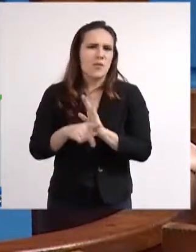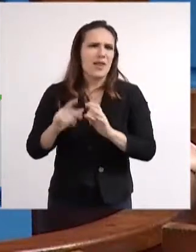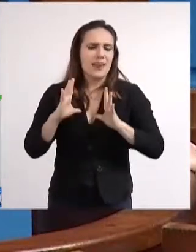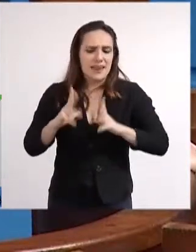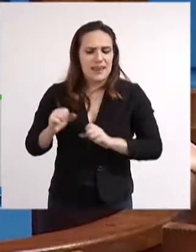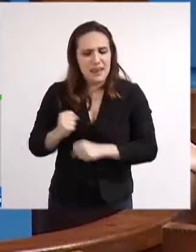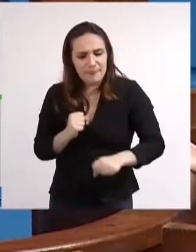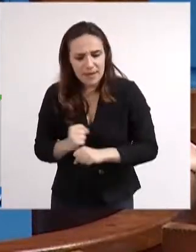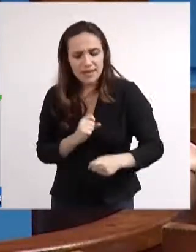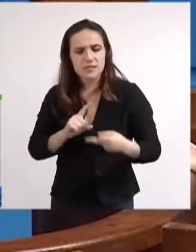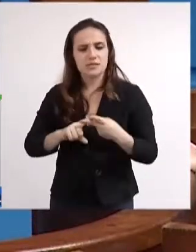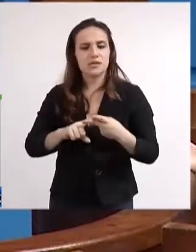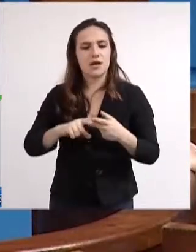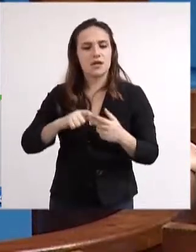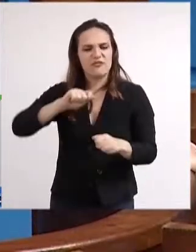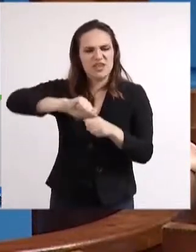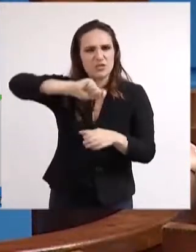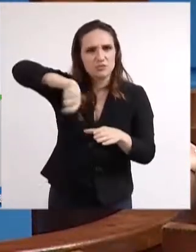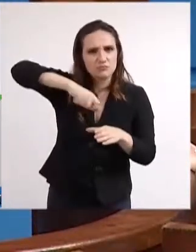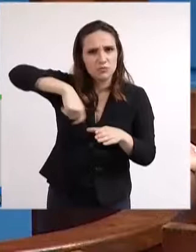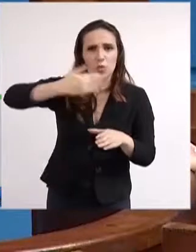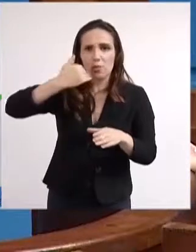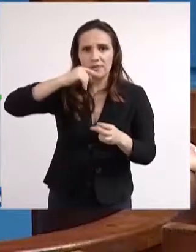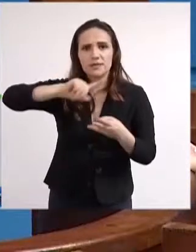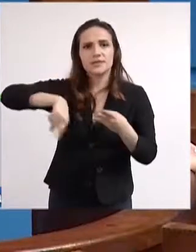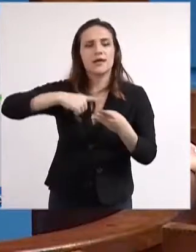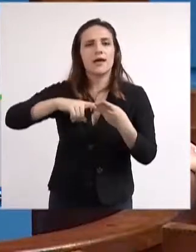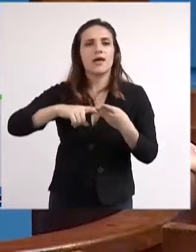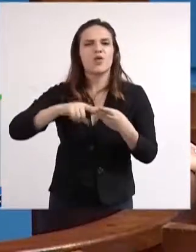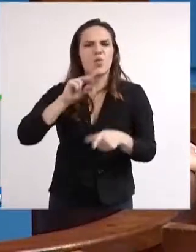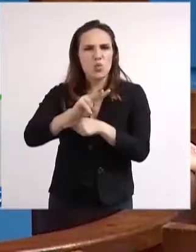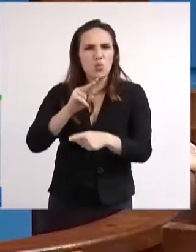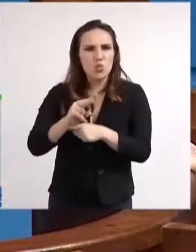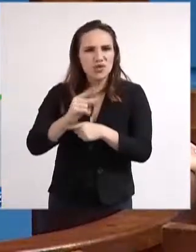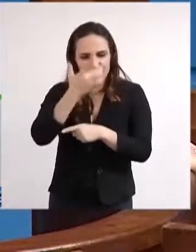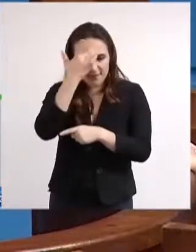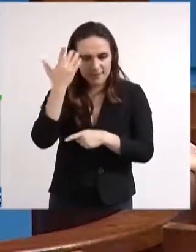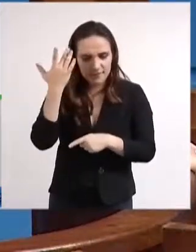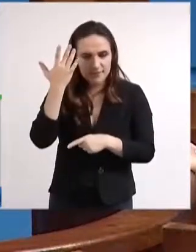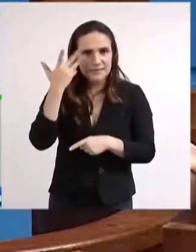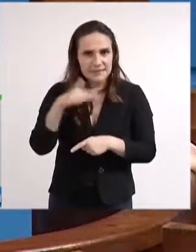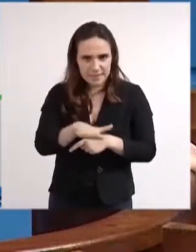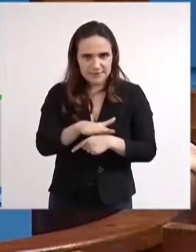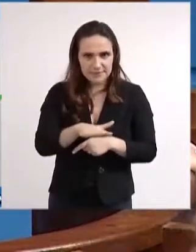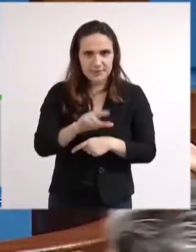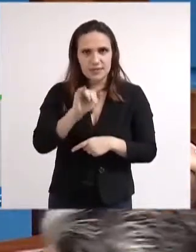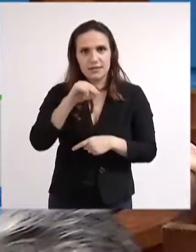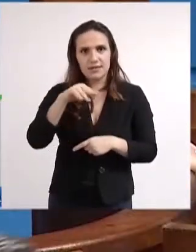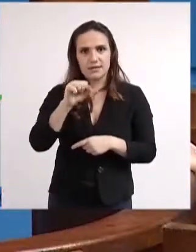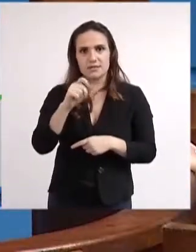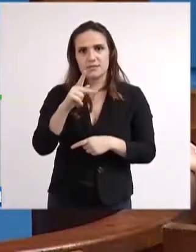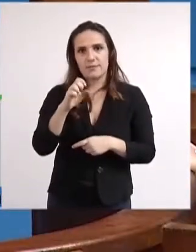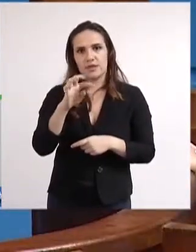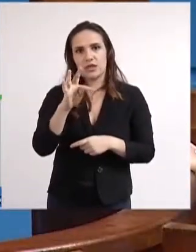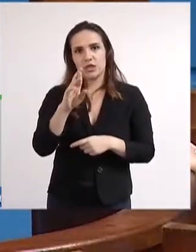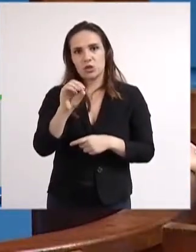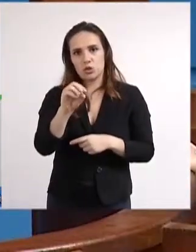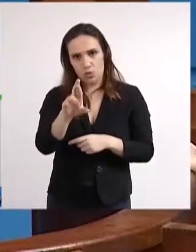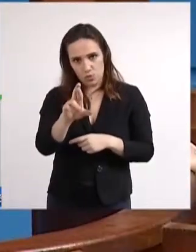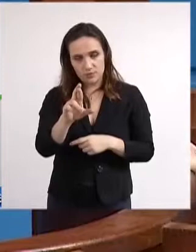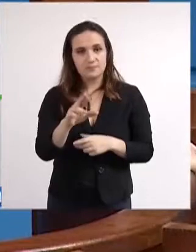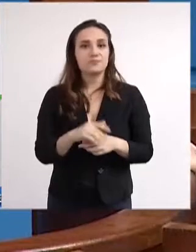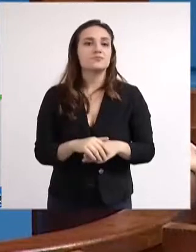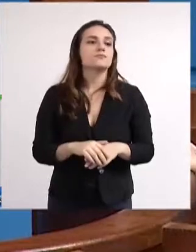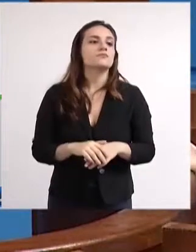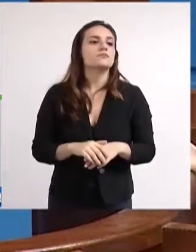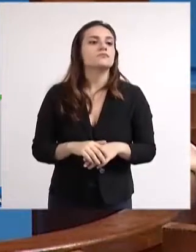da merenda, inspetores de alunos, né? Nós ontem tivemos depoimento aqui de uma servidora de uma